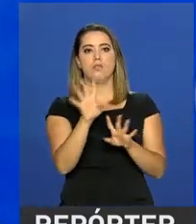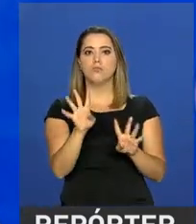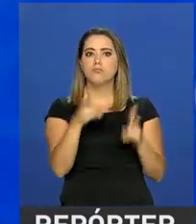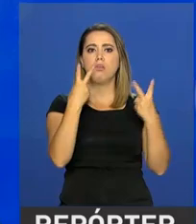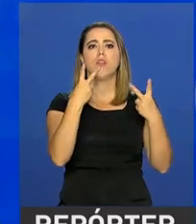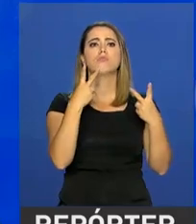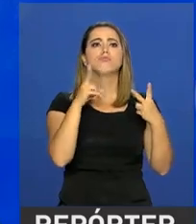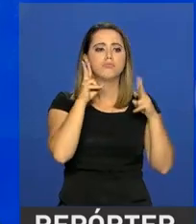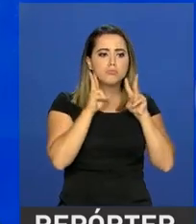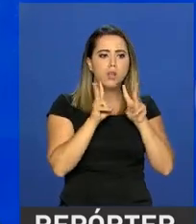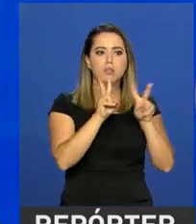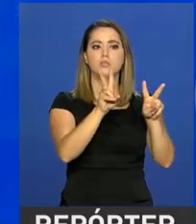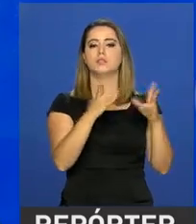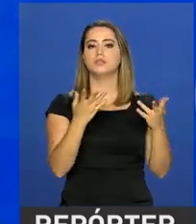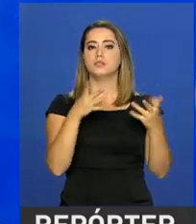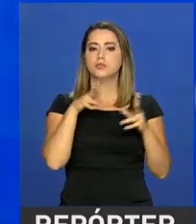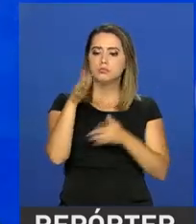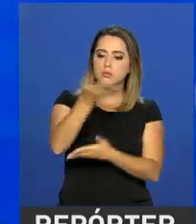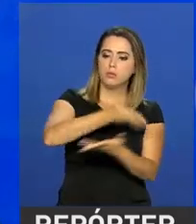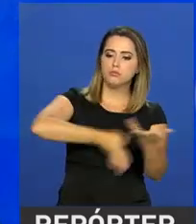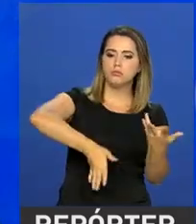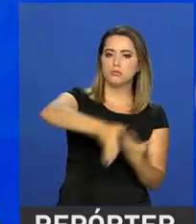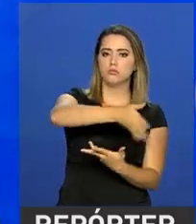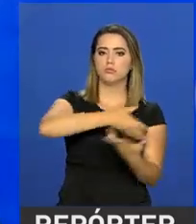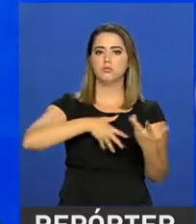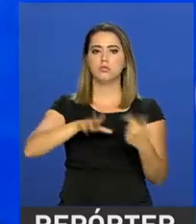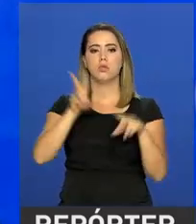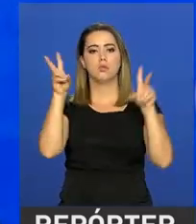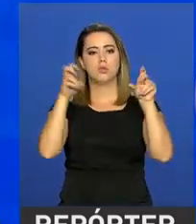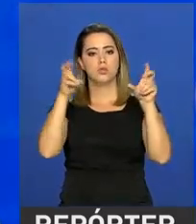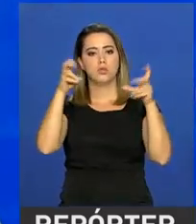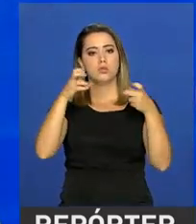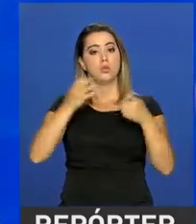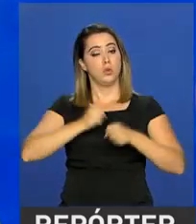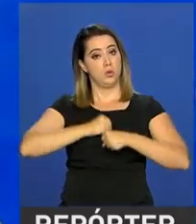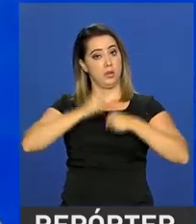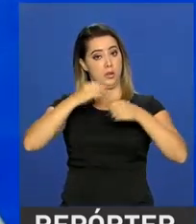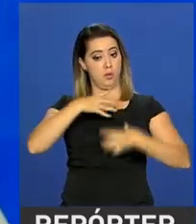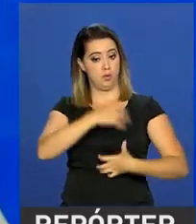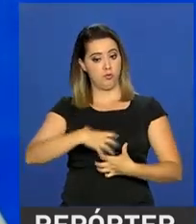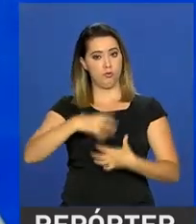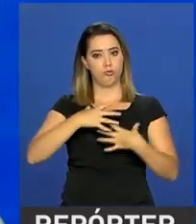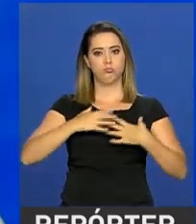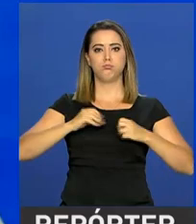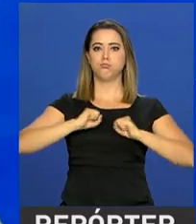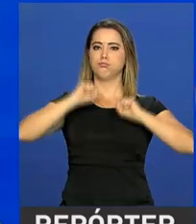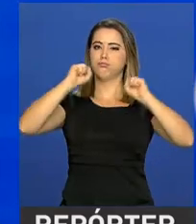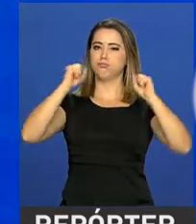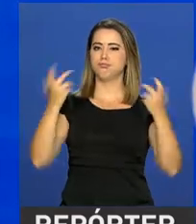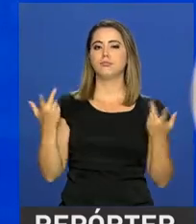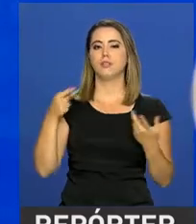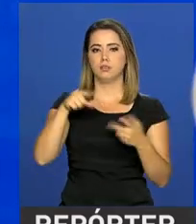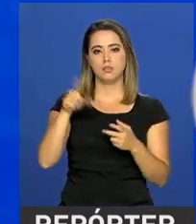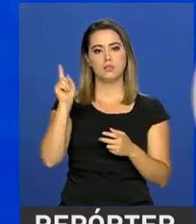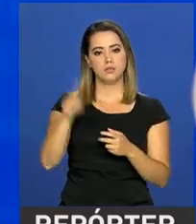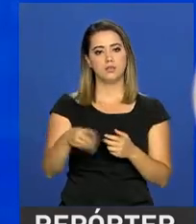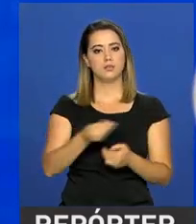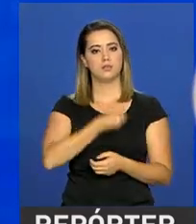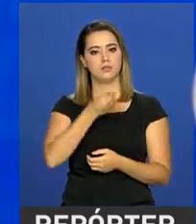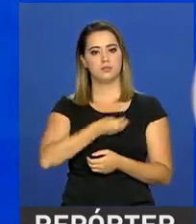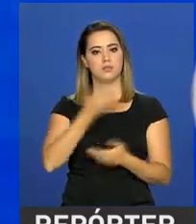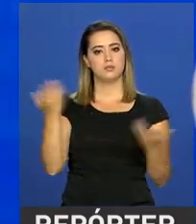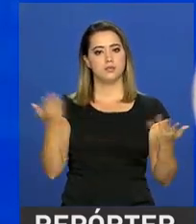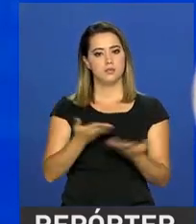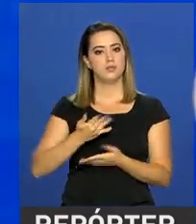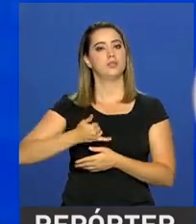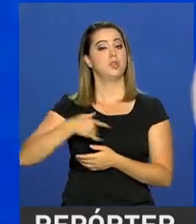gente está vendo e está interagindo, botou o tema dos super-heróis também, né, que é muito presente hoje na nossa